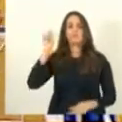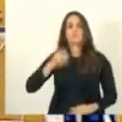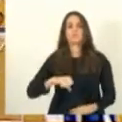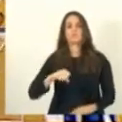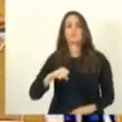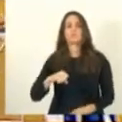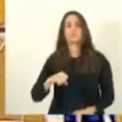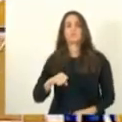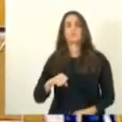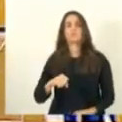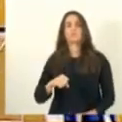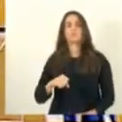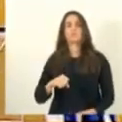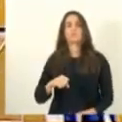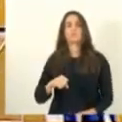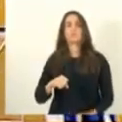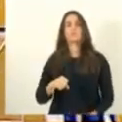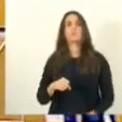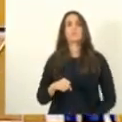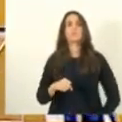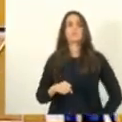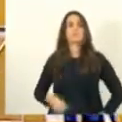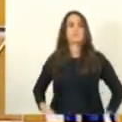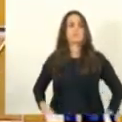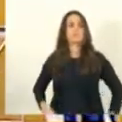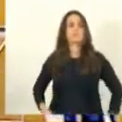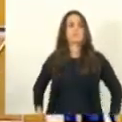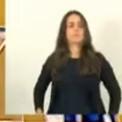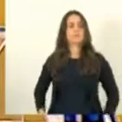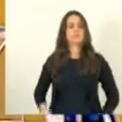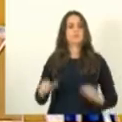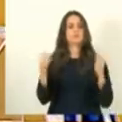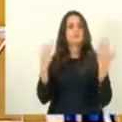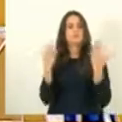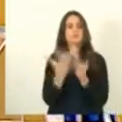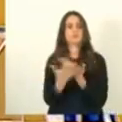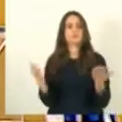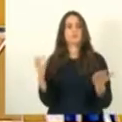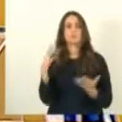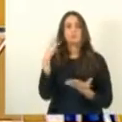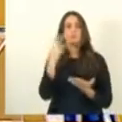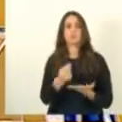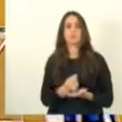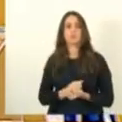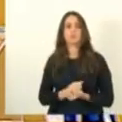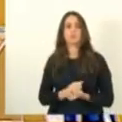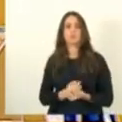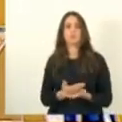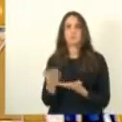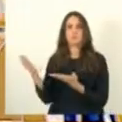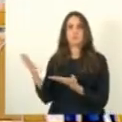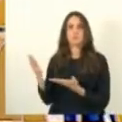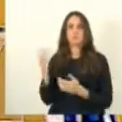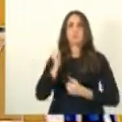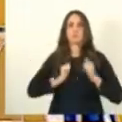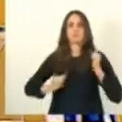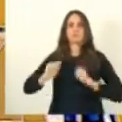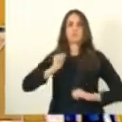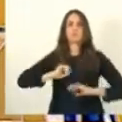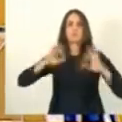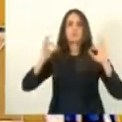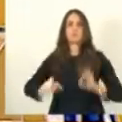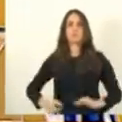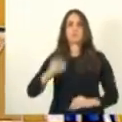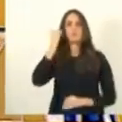matéria e parabenizo a todos os envolvidos no caso. Devolvo a palavra ao ansioso, competente, elegante